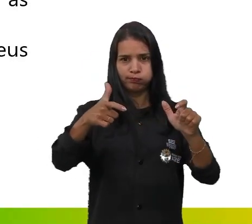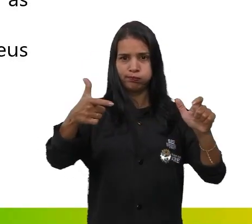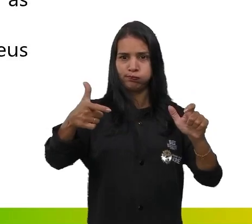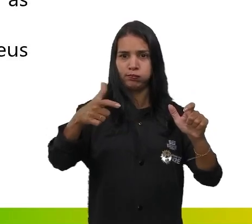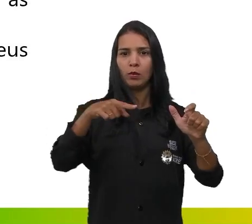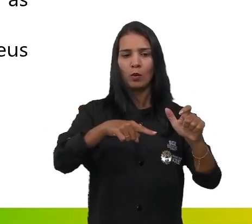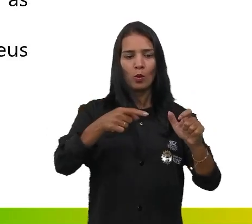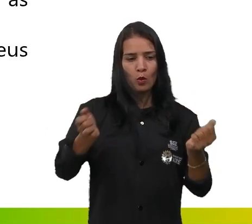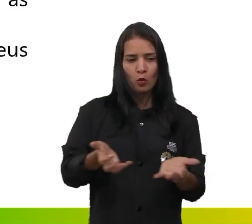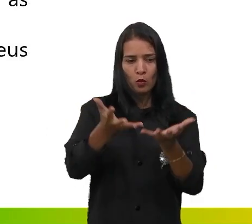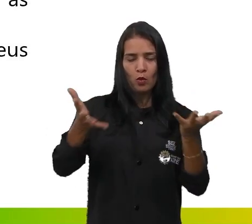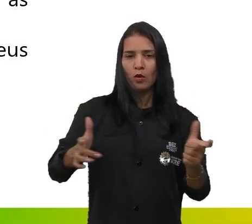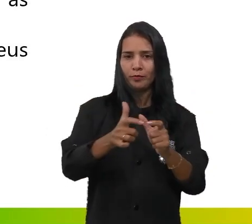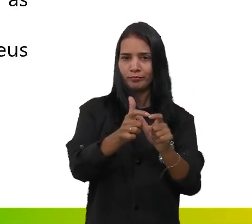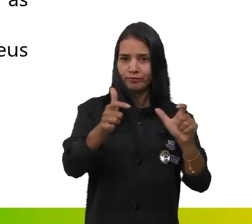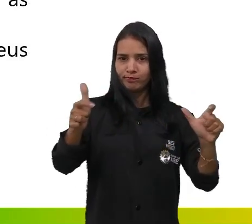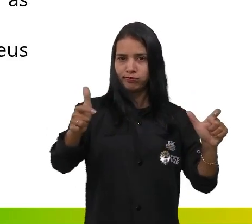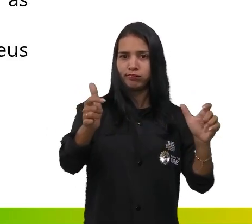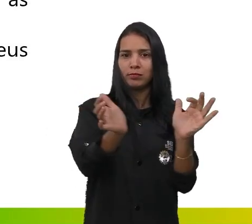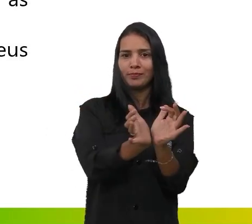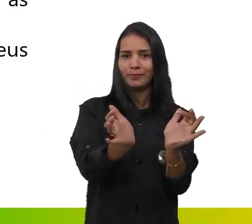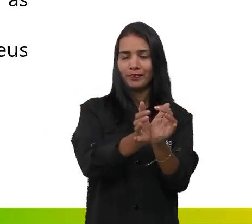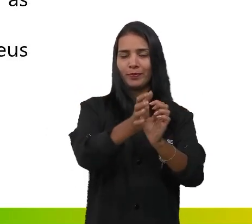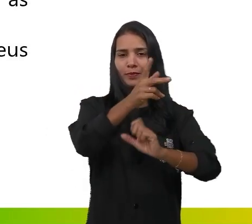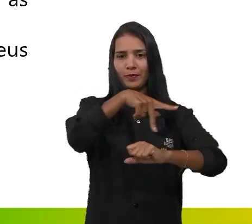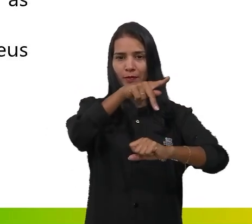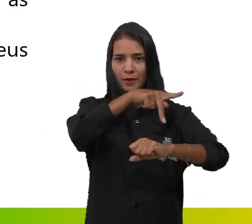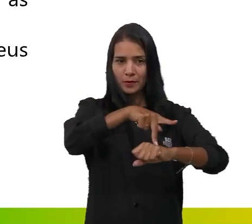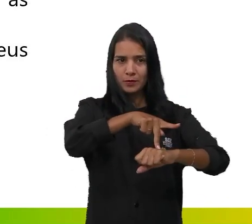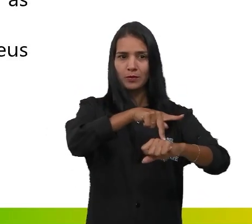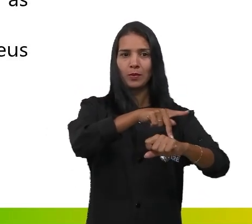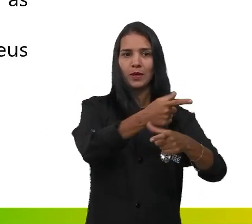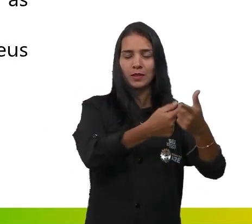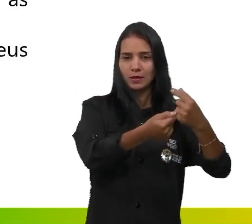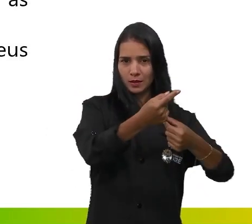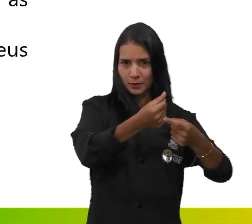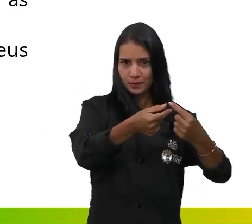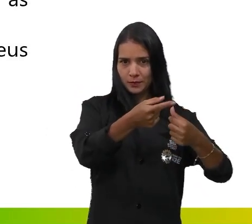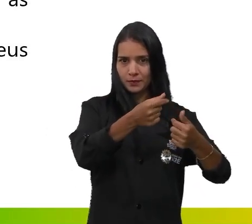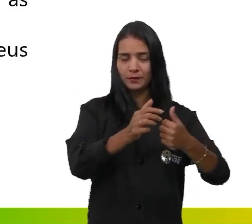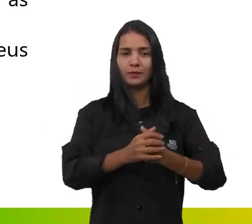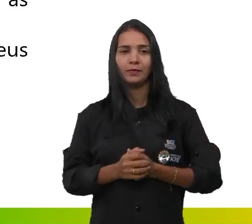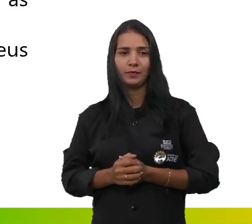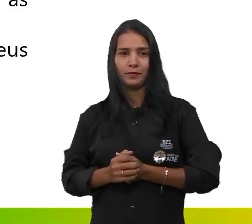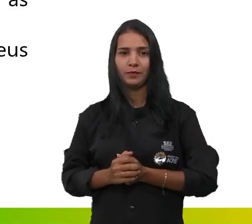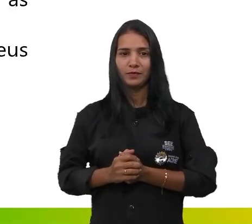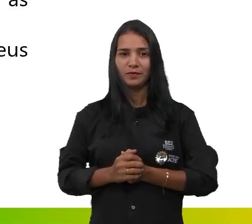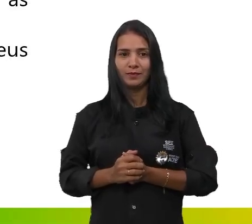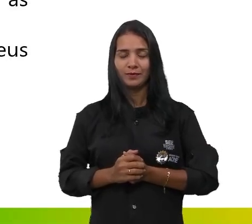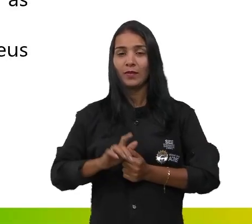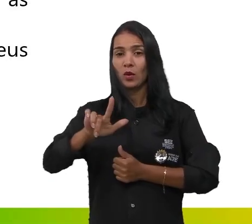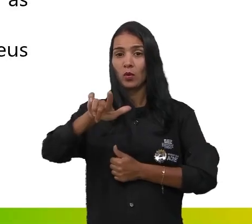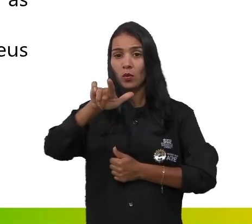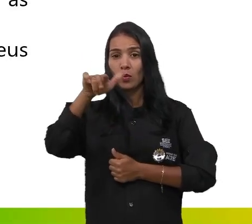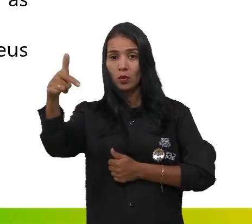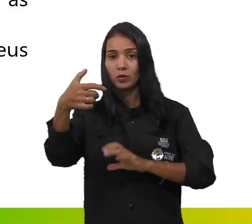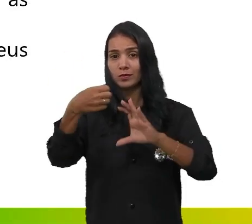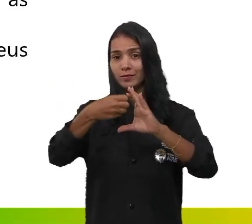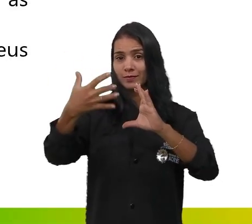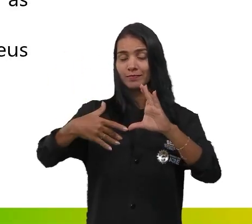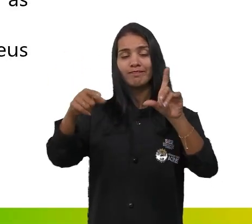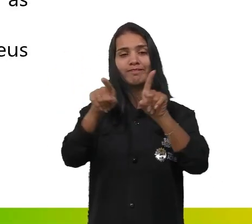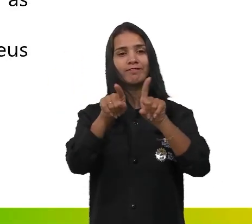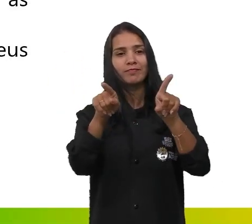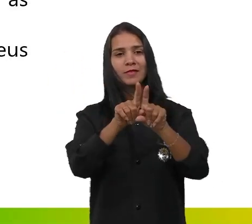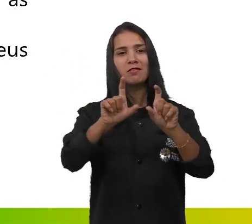capitalista. Nós temos também uma característica bem importante dessa época, que era a propaganda ideológica. Mas